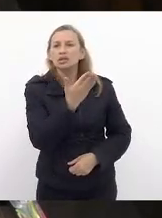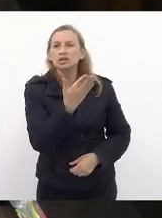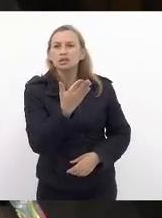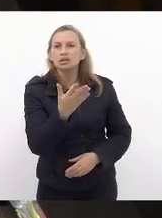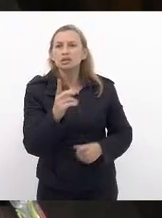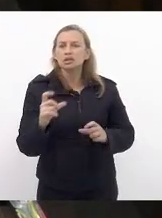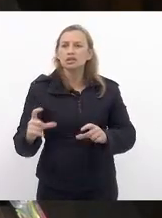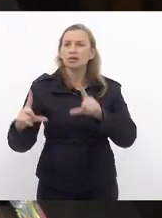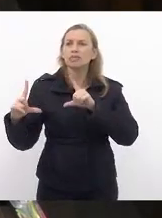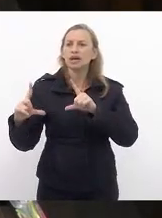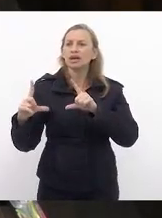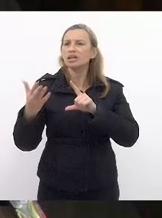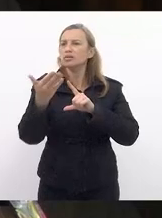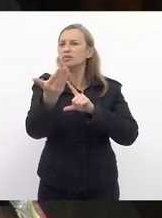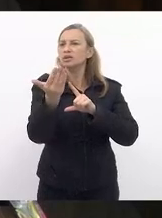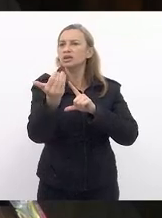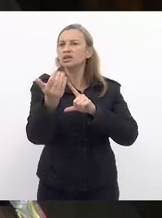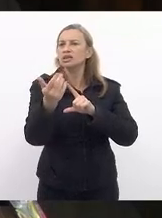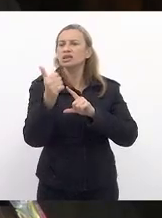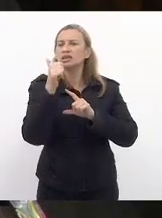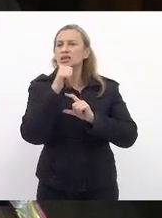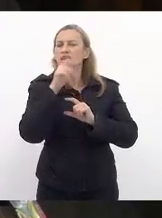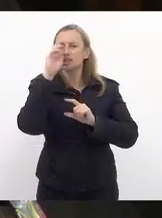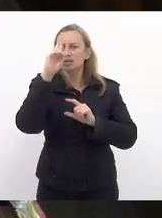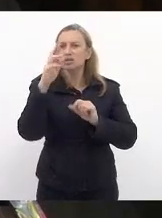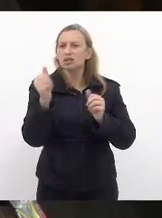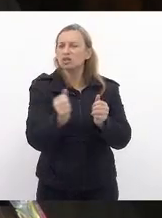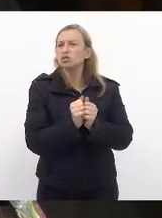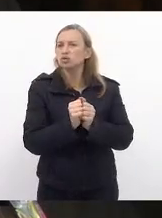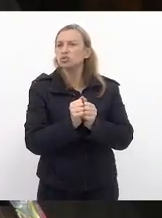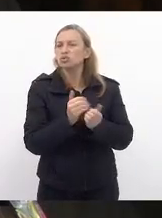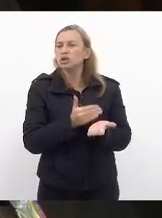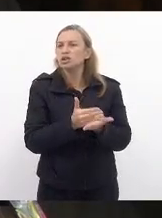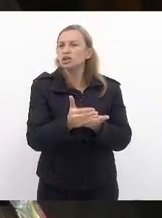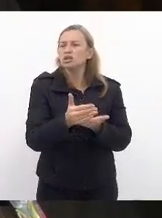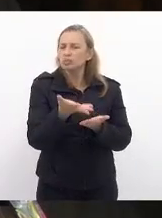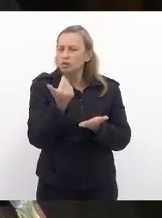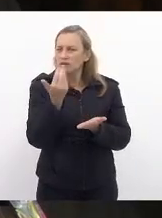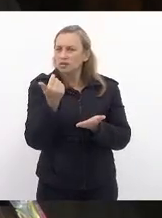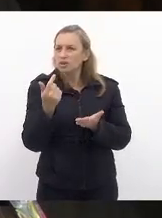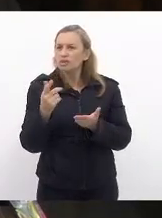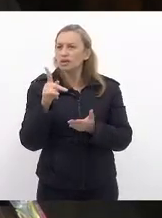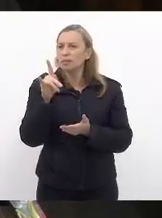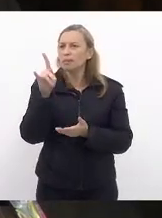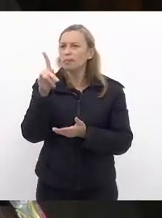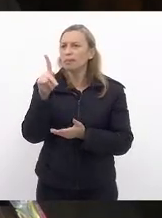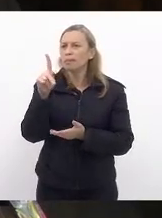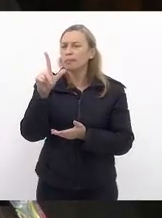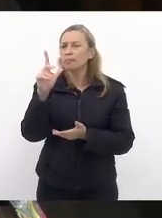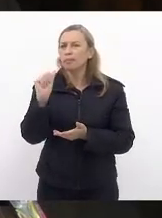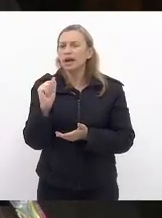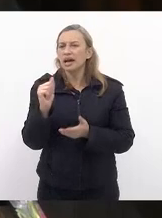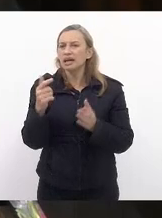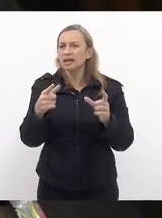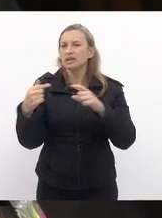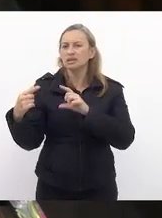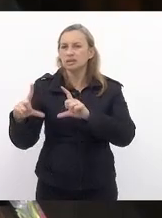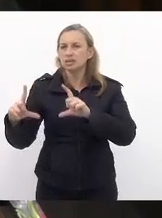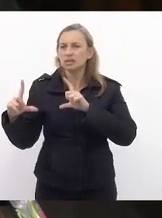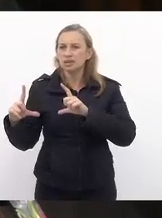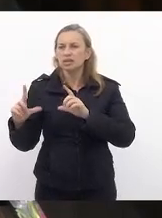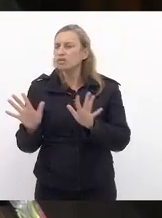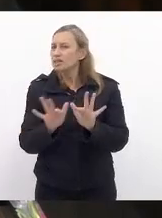que traga essa placa por favor que tá ir na mão dessa senhora que está conosco desde o início das discussões pode trazer aqui por favor essa placa o meu parecer na ccj